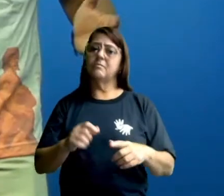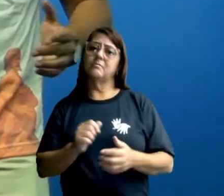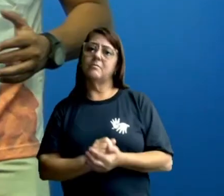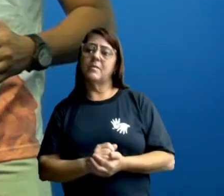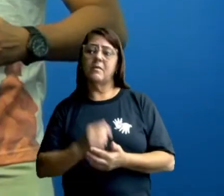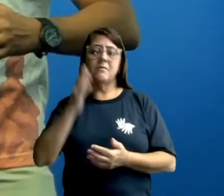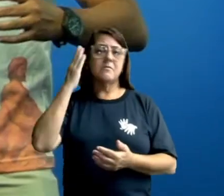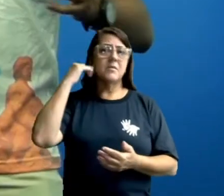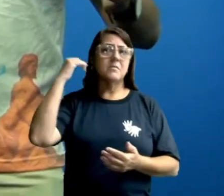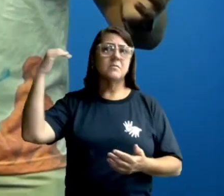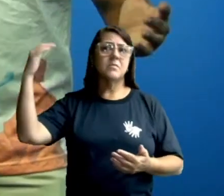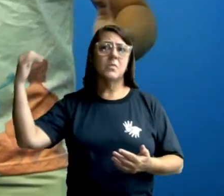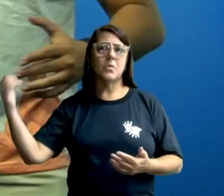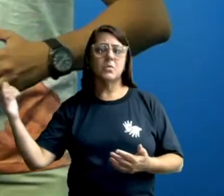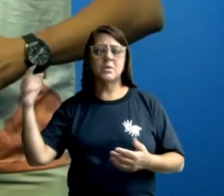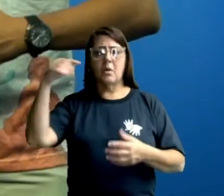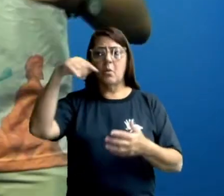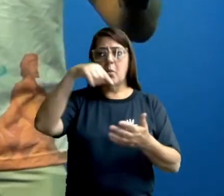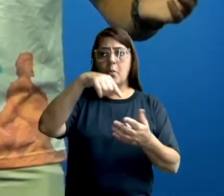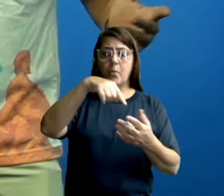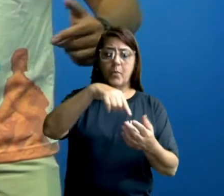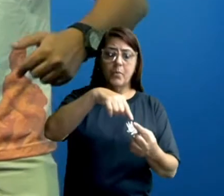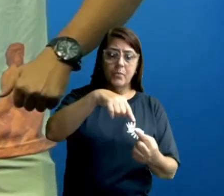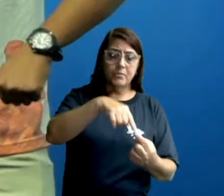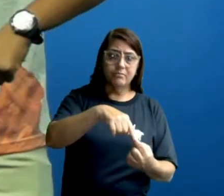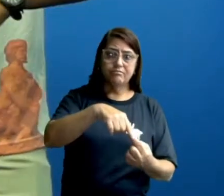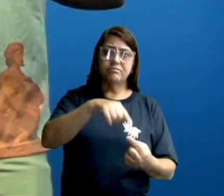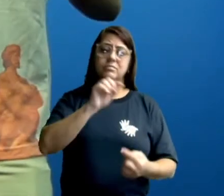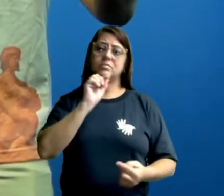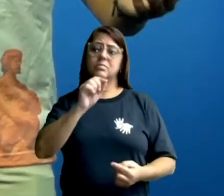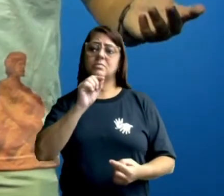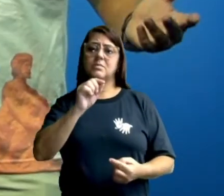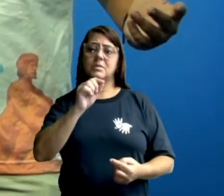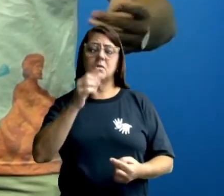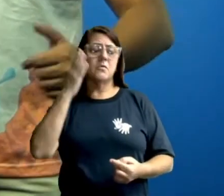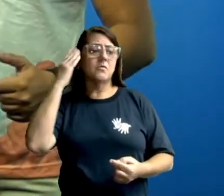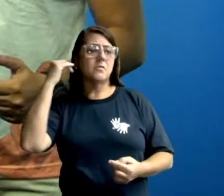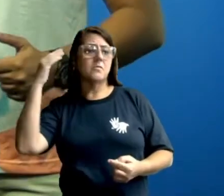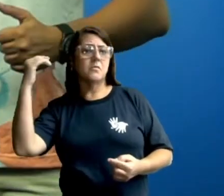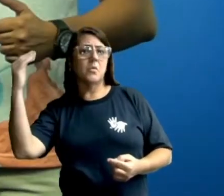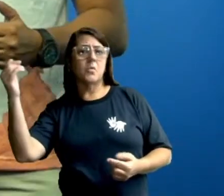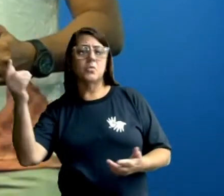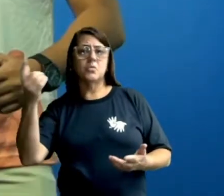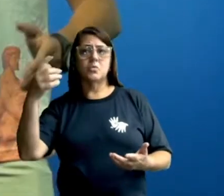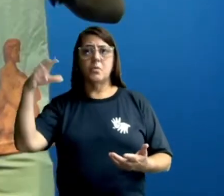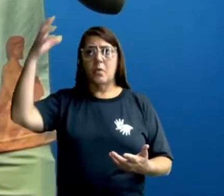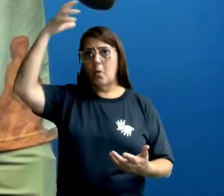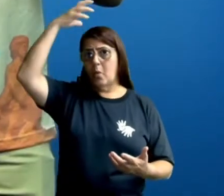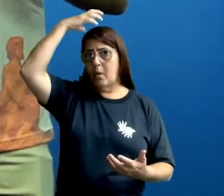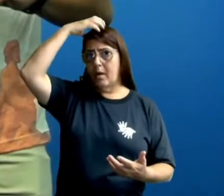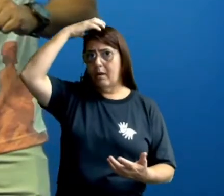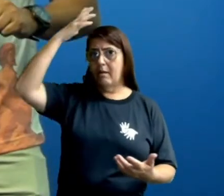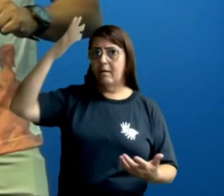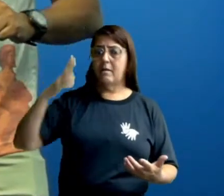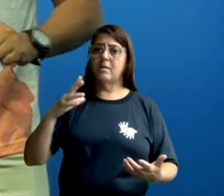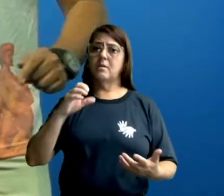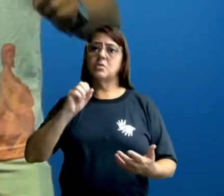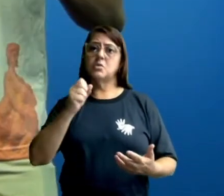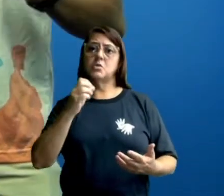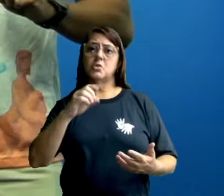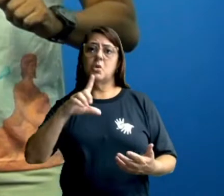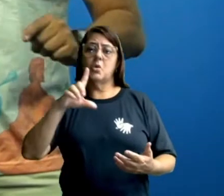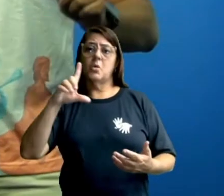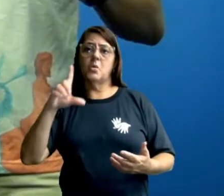é muito famoso, é um ponto turístico pelos seus jardins, e lá onde viveu o Rei Sol, para quem estudou